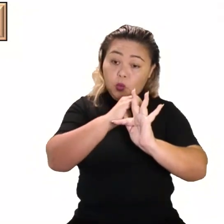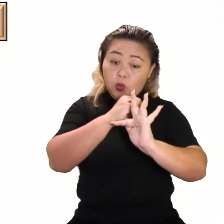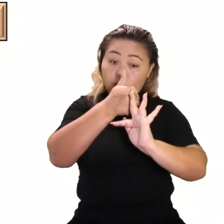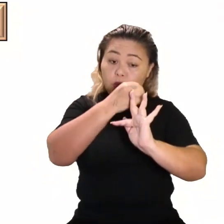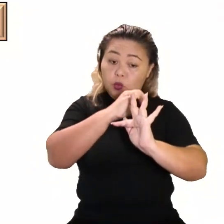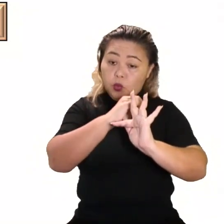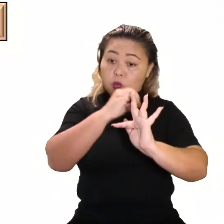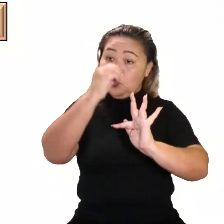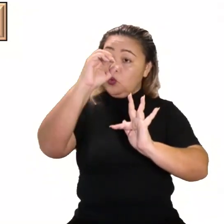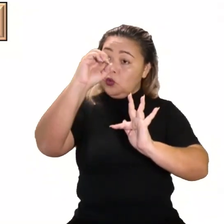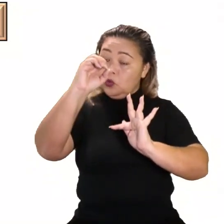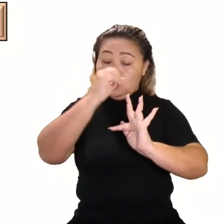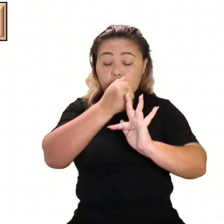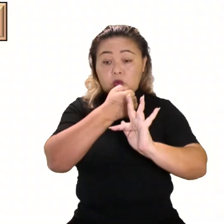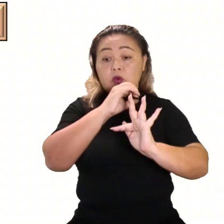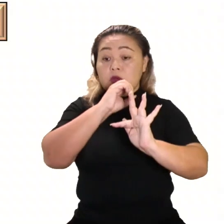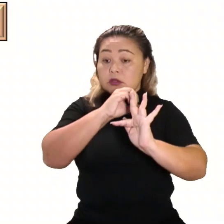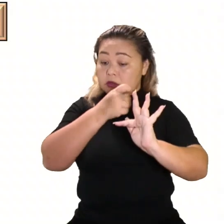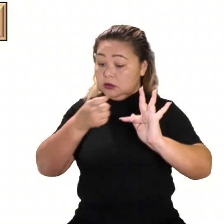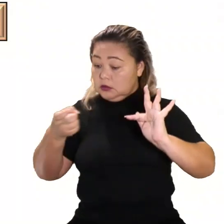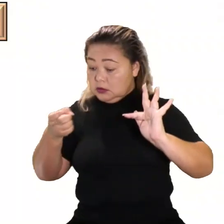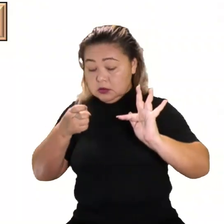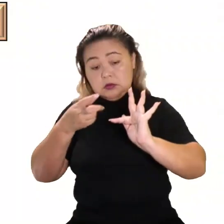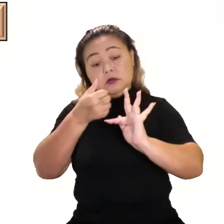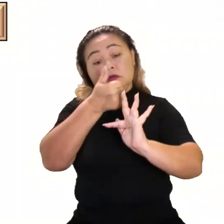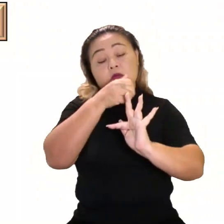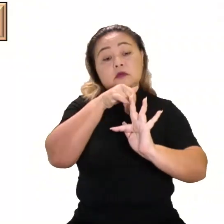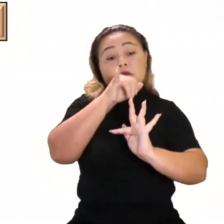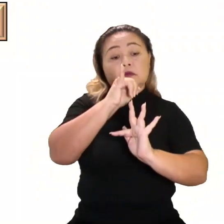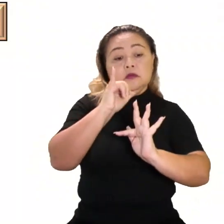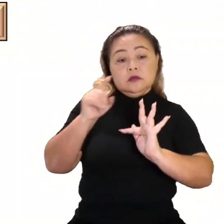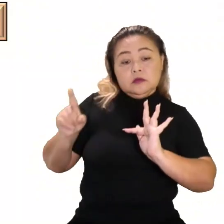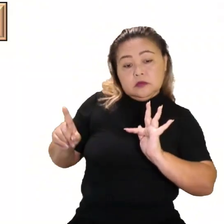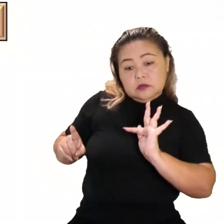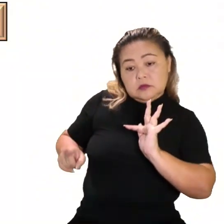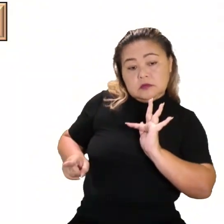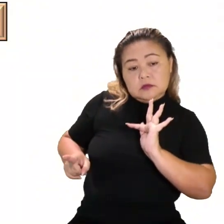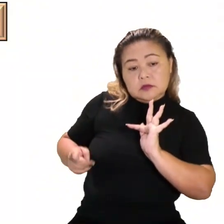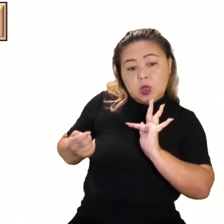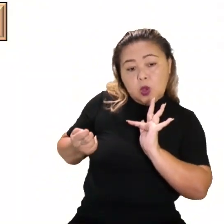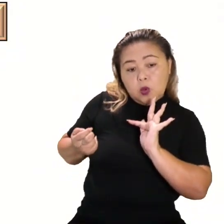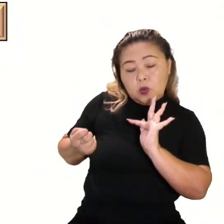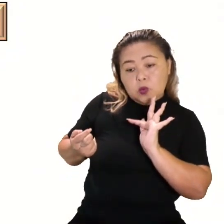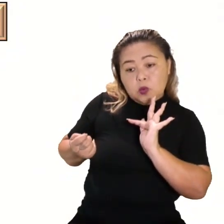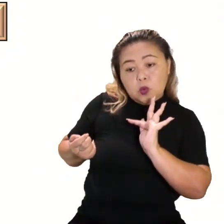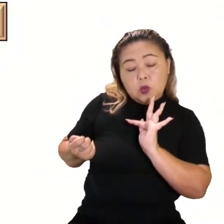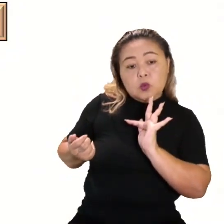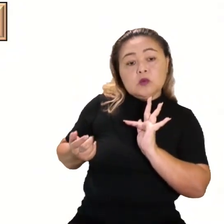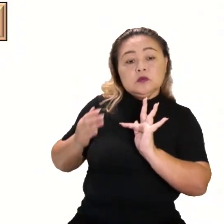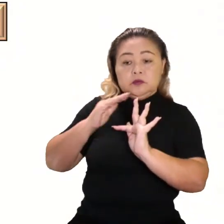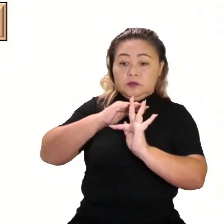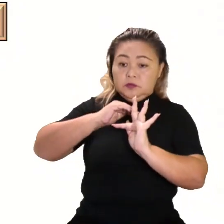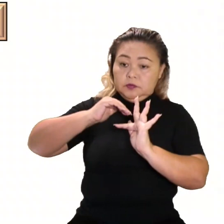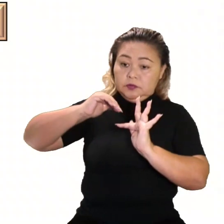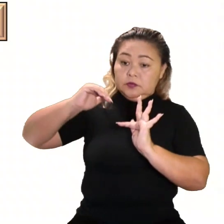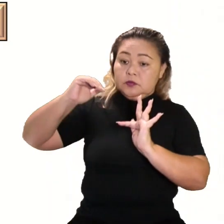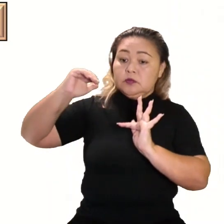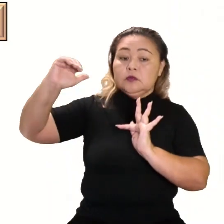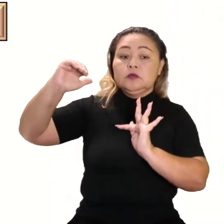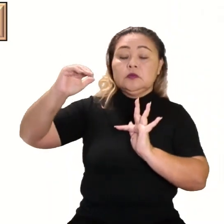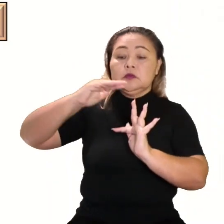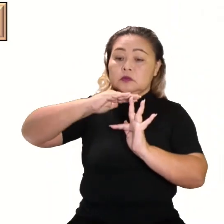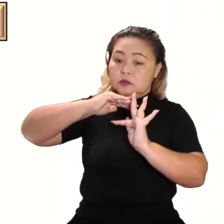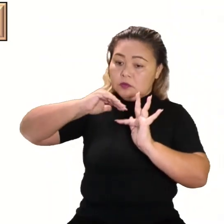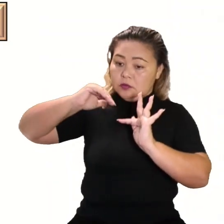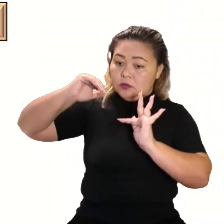0 e 1, né? 0 para x e 1 para y. Essa aqui, ela começou um pouquinho abaixo aqui. Ó, ela começa no A0, né? Isso, mas o estilo, né?